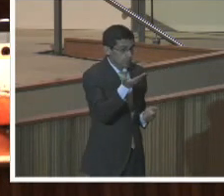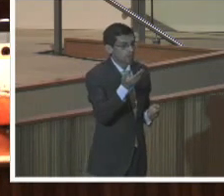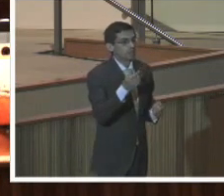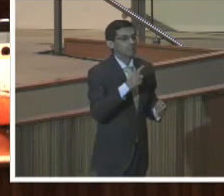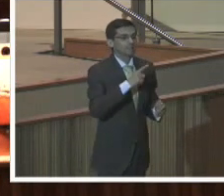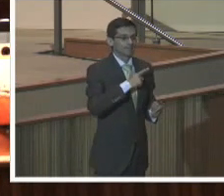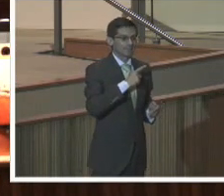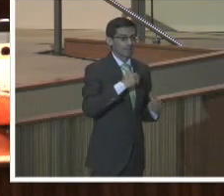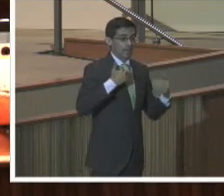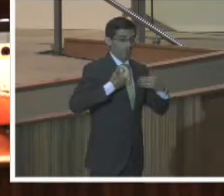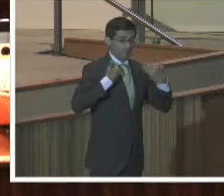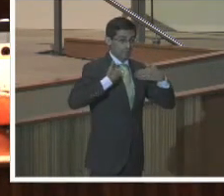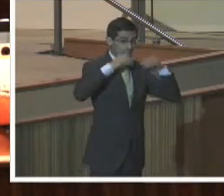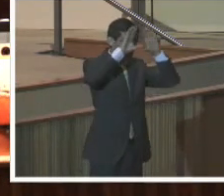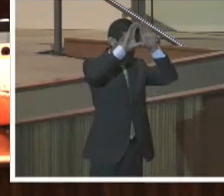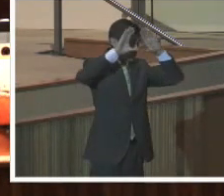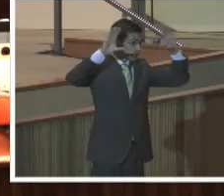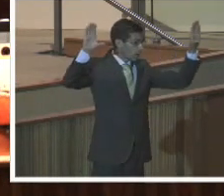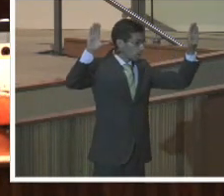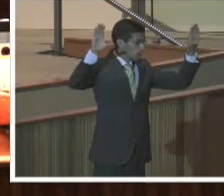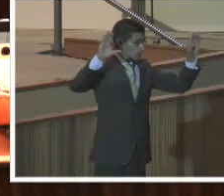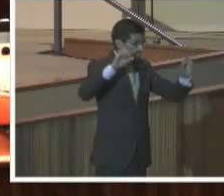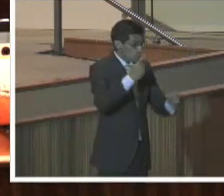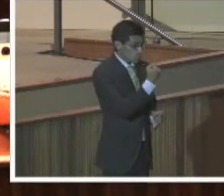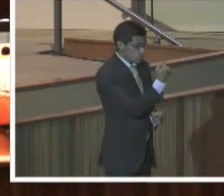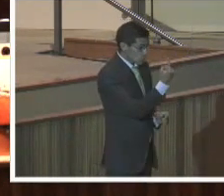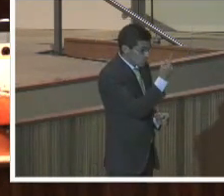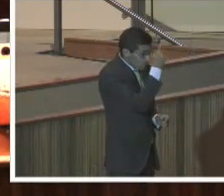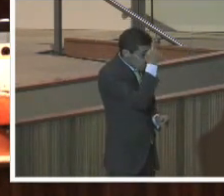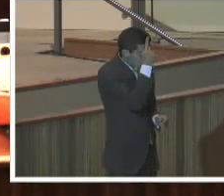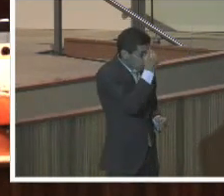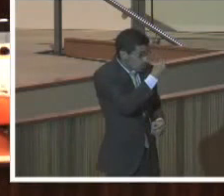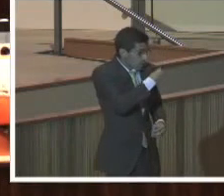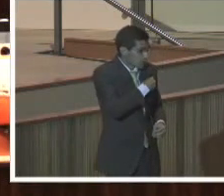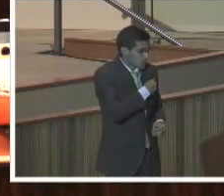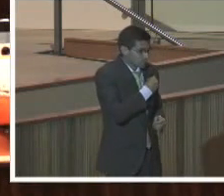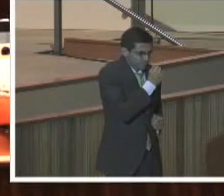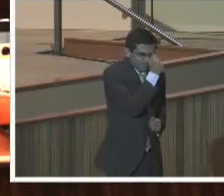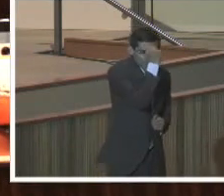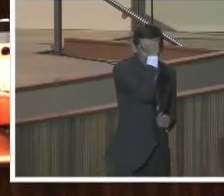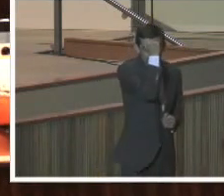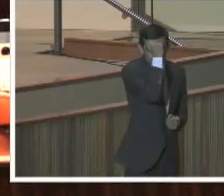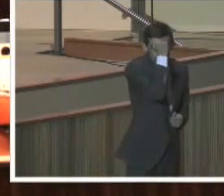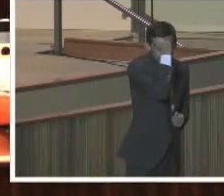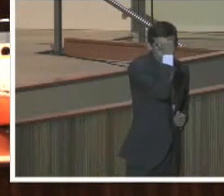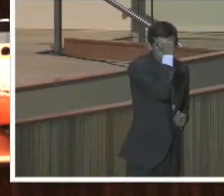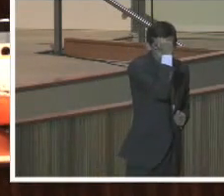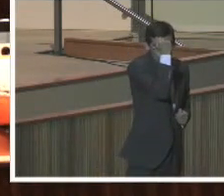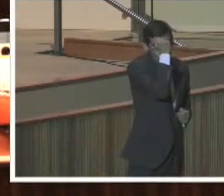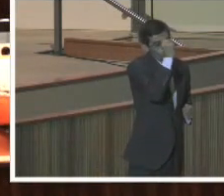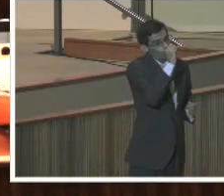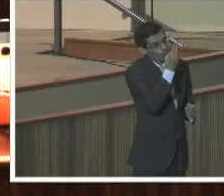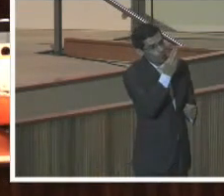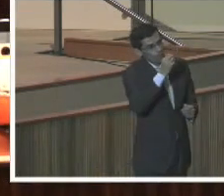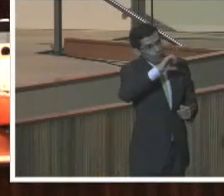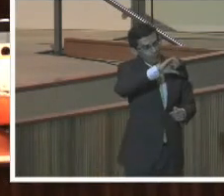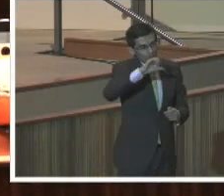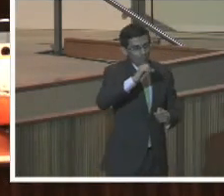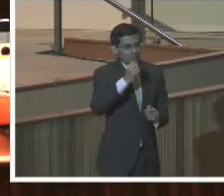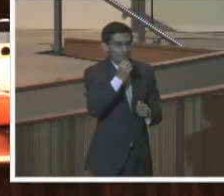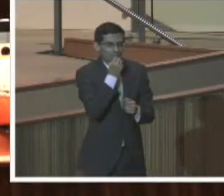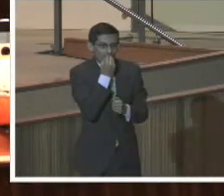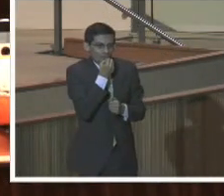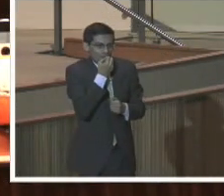mais alegria no céu por um pecador que se arrepende dos seus pecados do que por 99 pessoas boas que não precisam